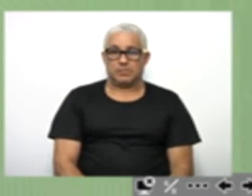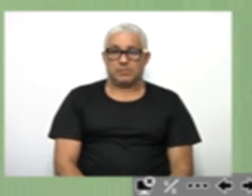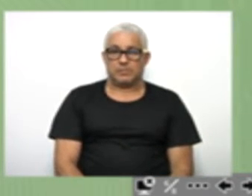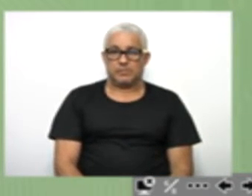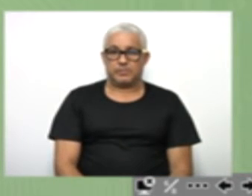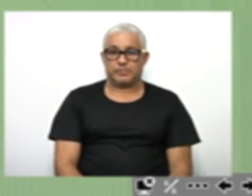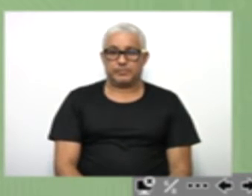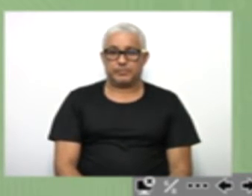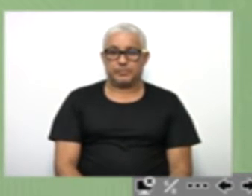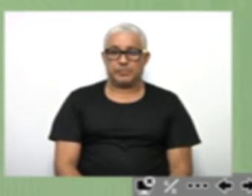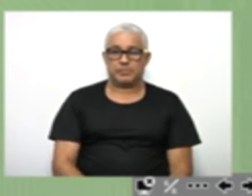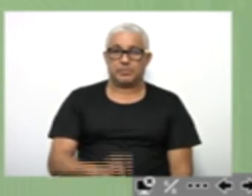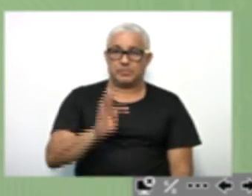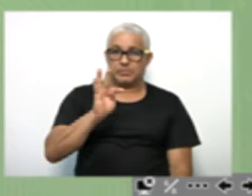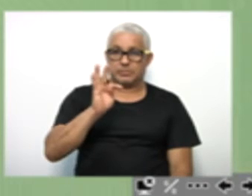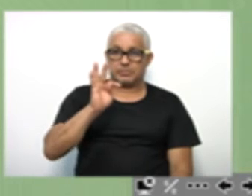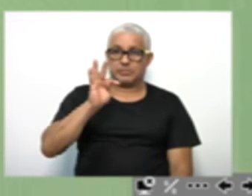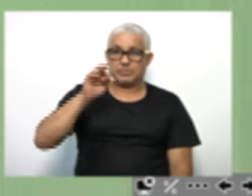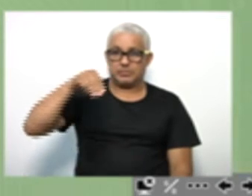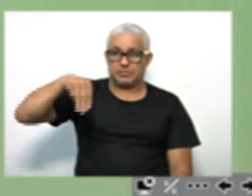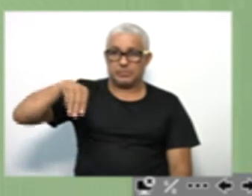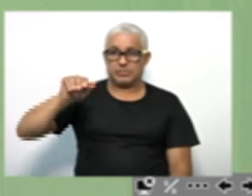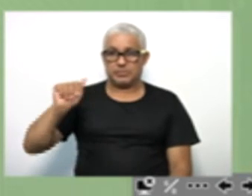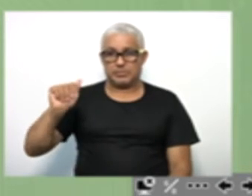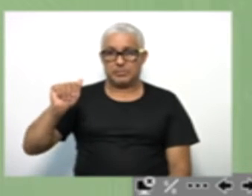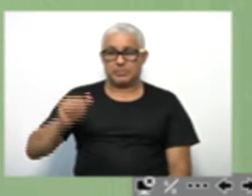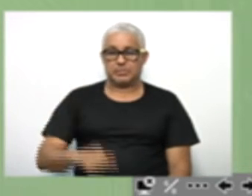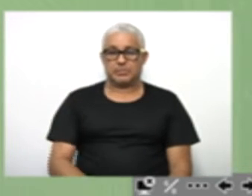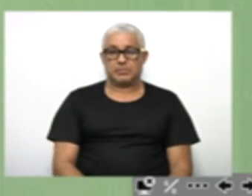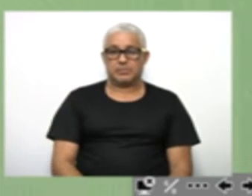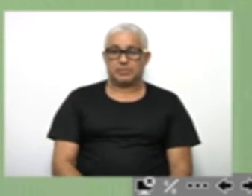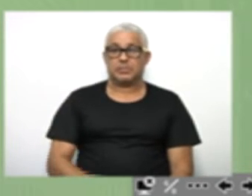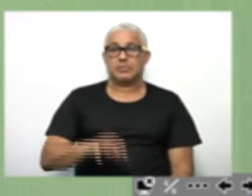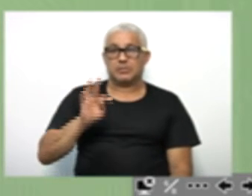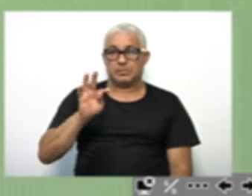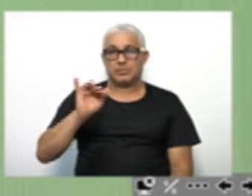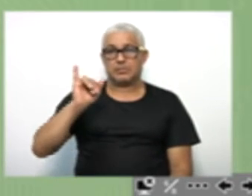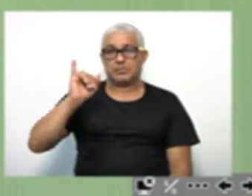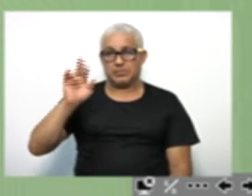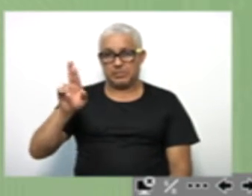A minha TMA e a minha TIR.